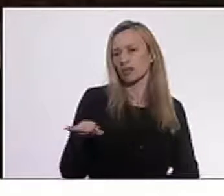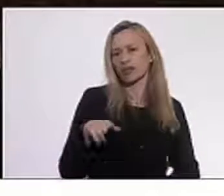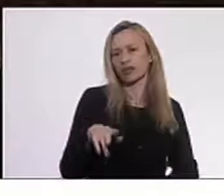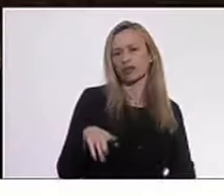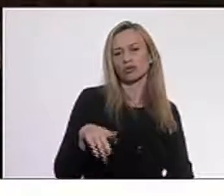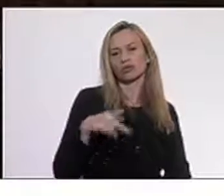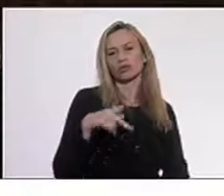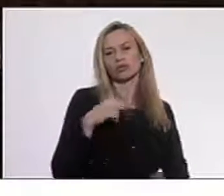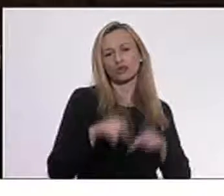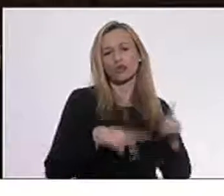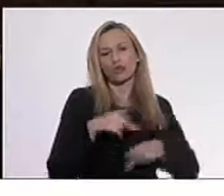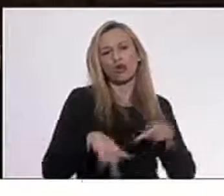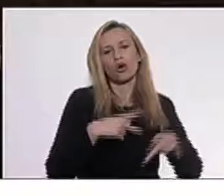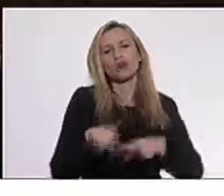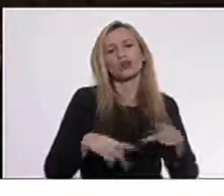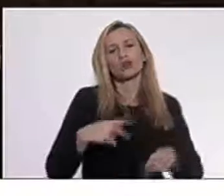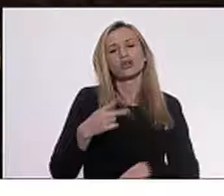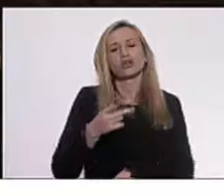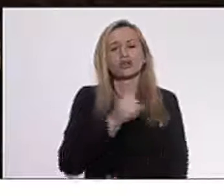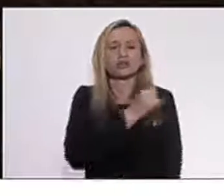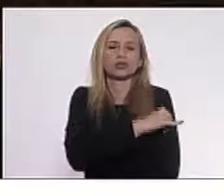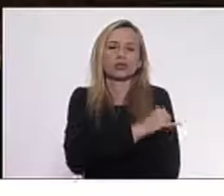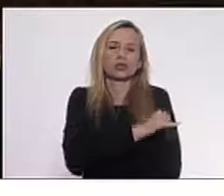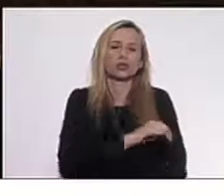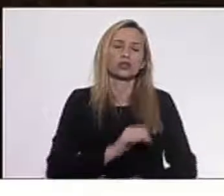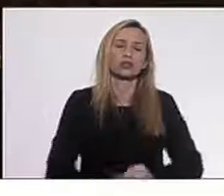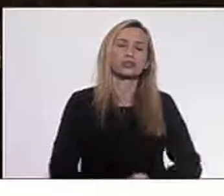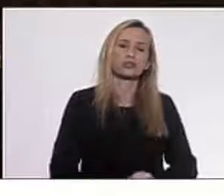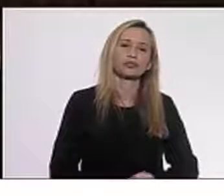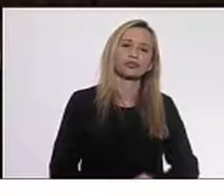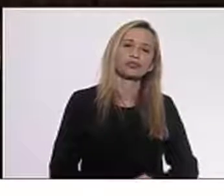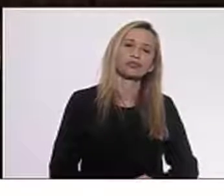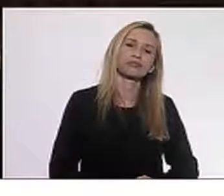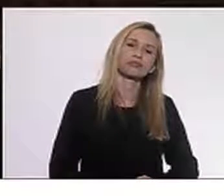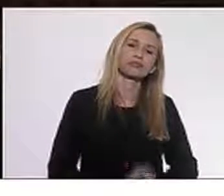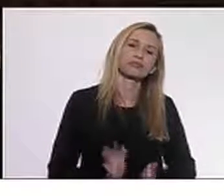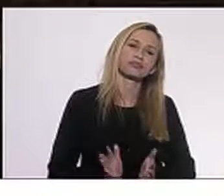população fluminense na extrema pobreza,